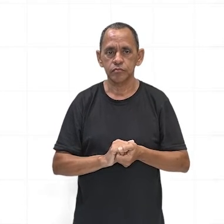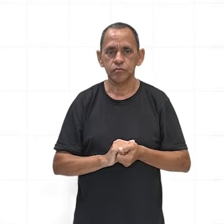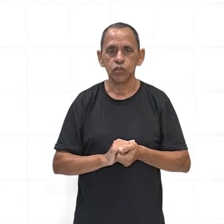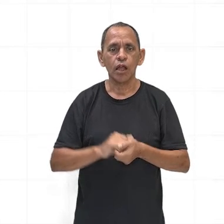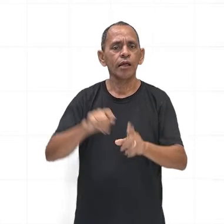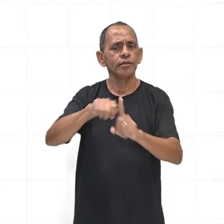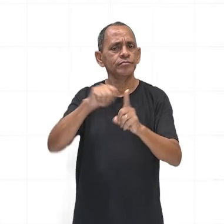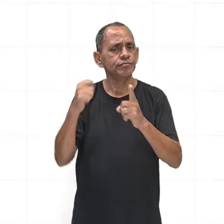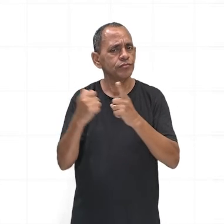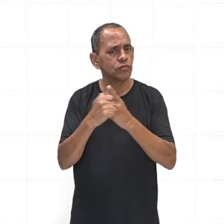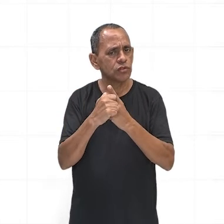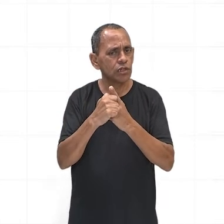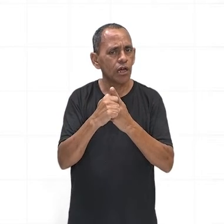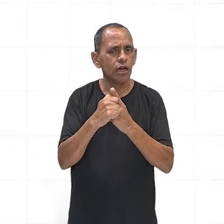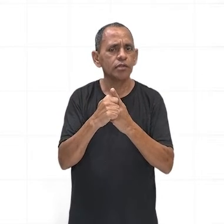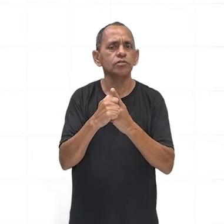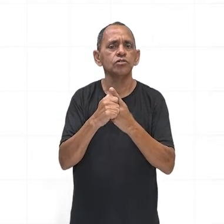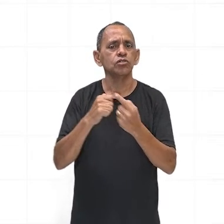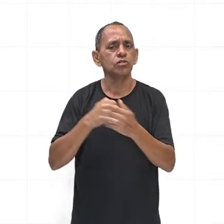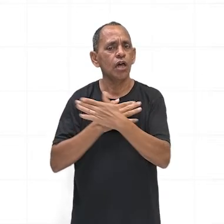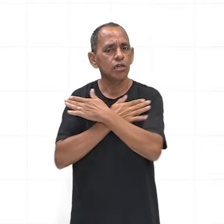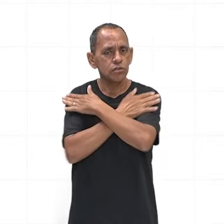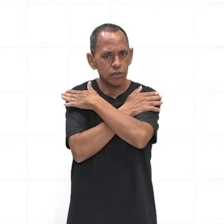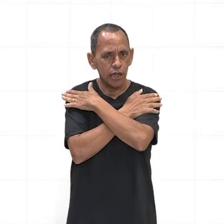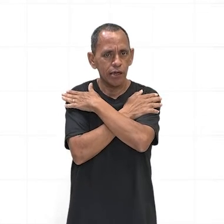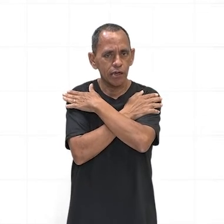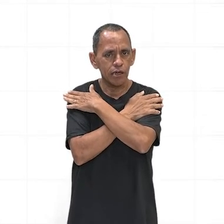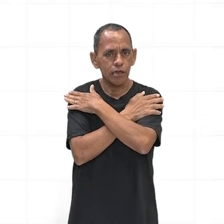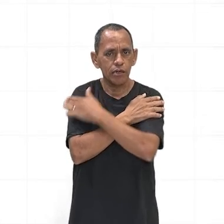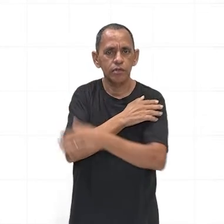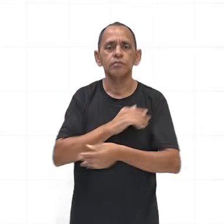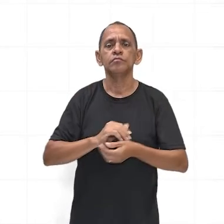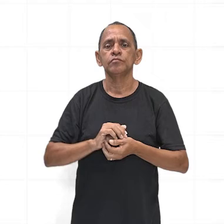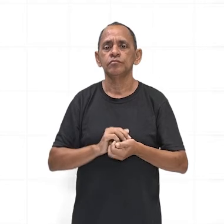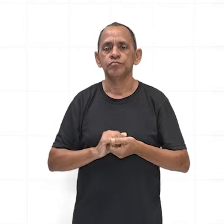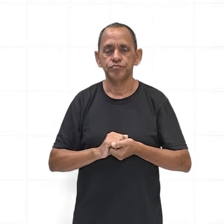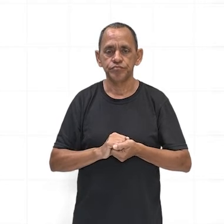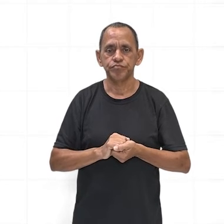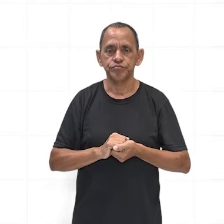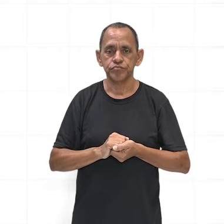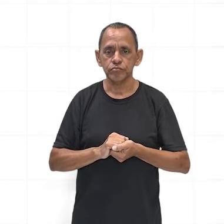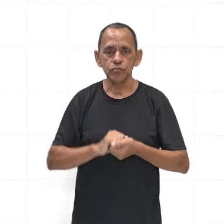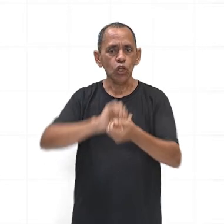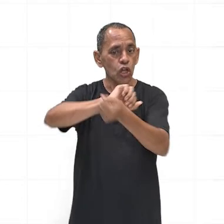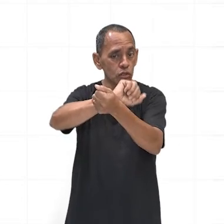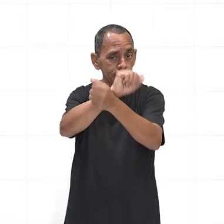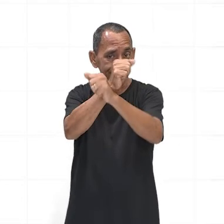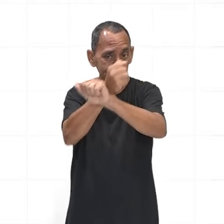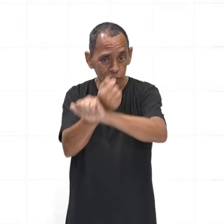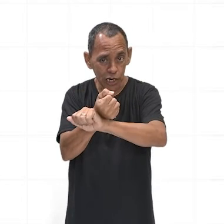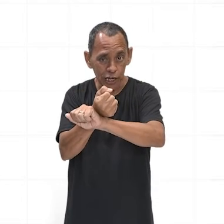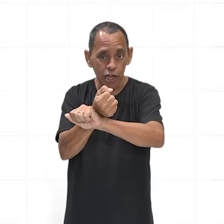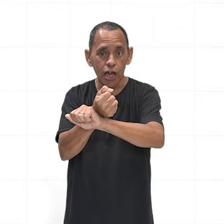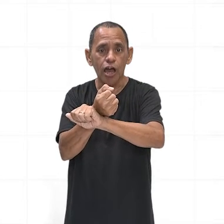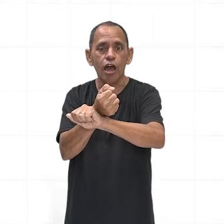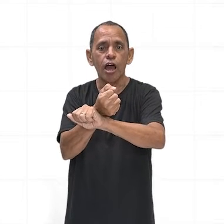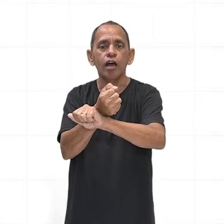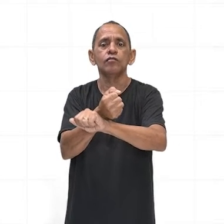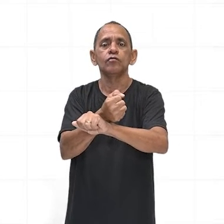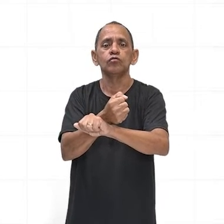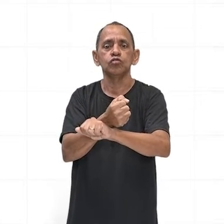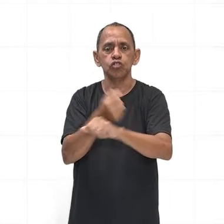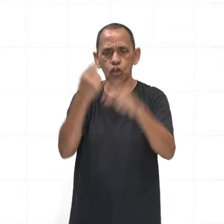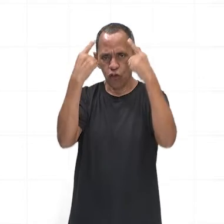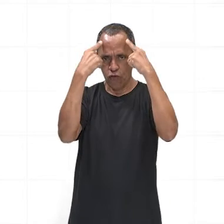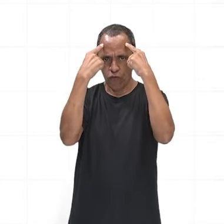escravos. Geralmente eram escravos criminosos, condenados, tá? Ou pessoas endividadas,